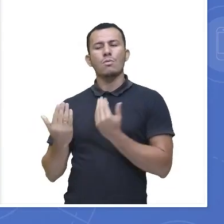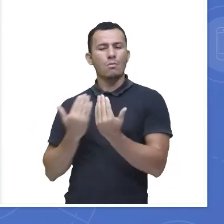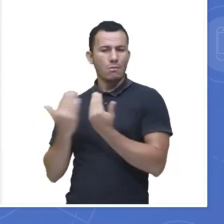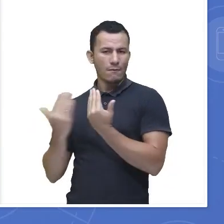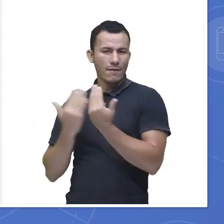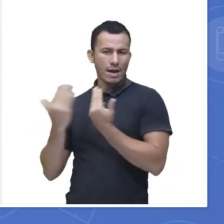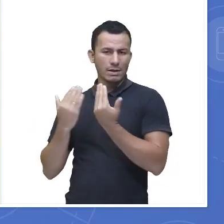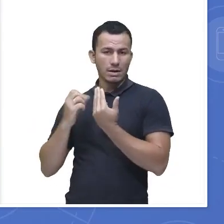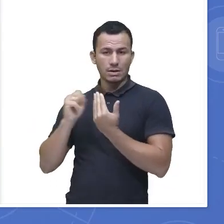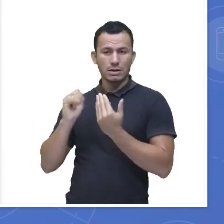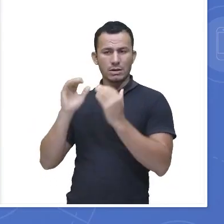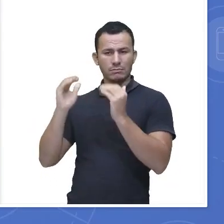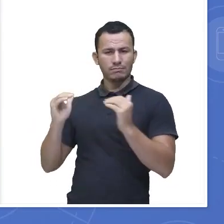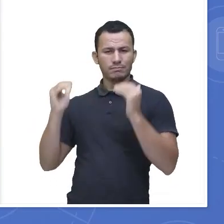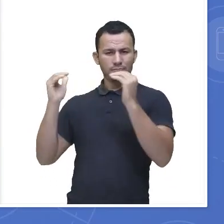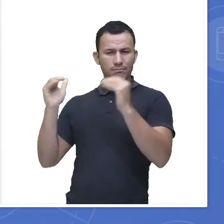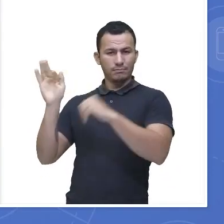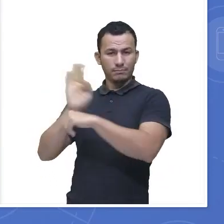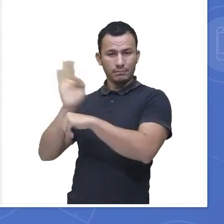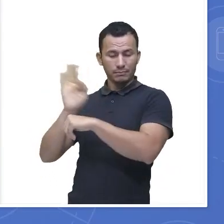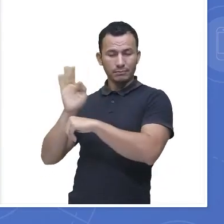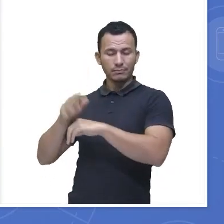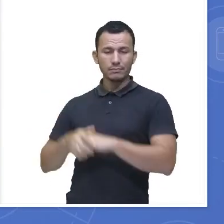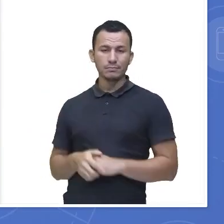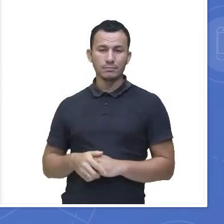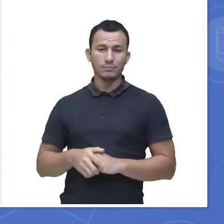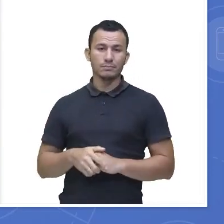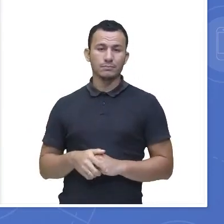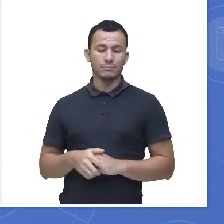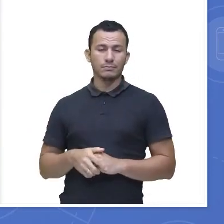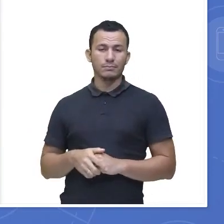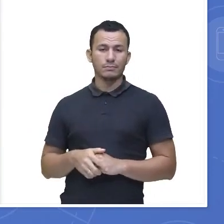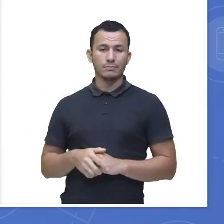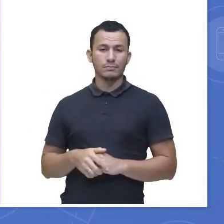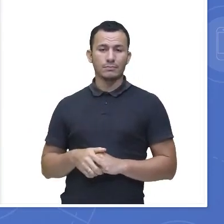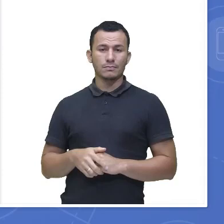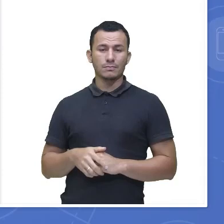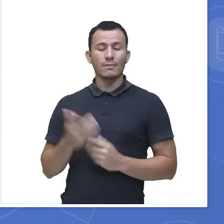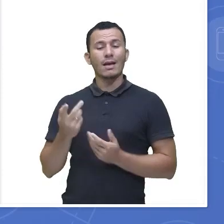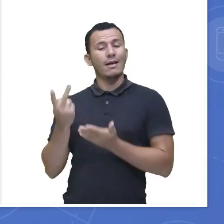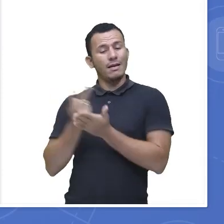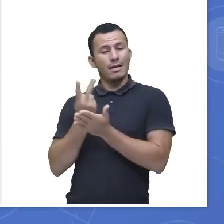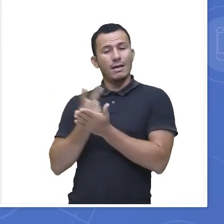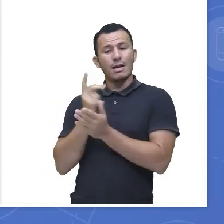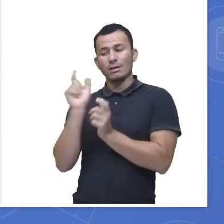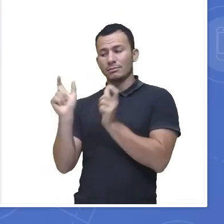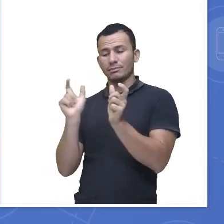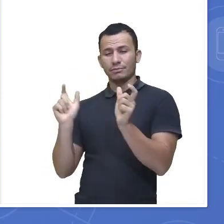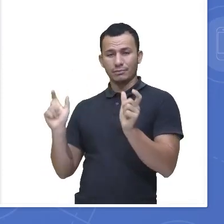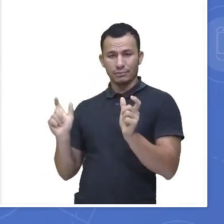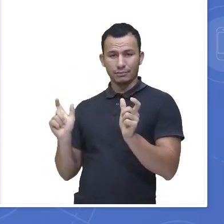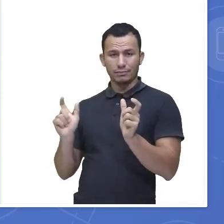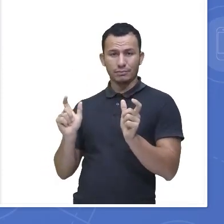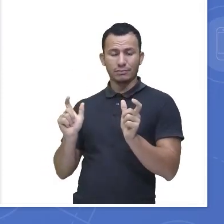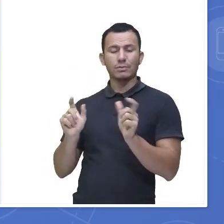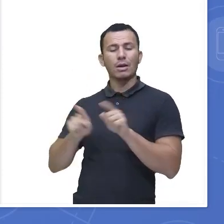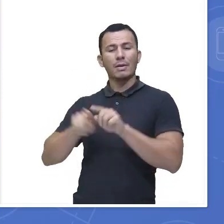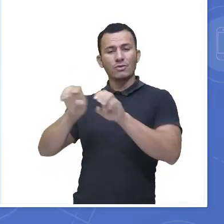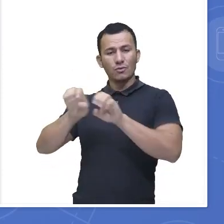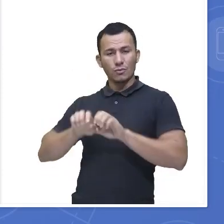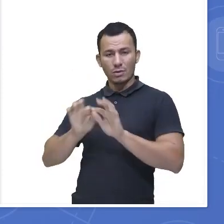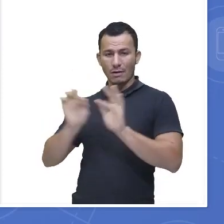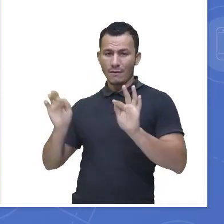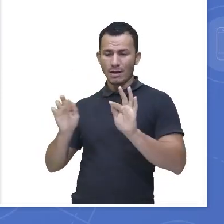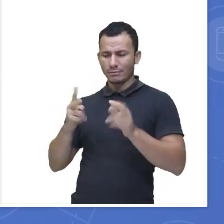ter clareza, ela vai se dar pela má colocação de palavras em frases, pela má estruturação da